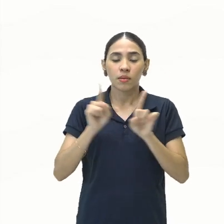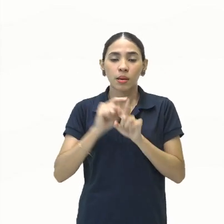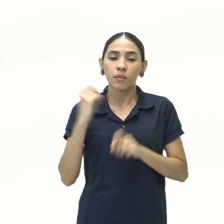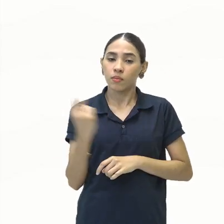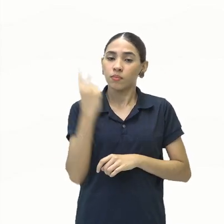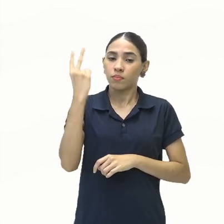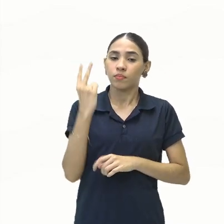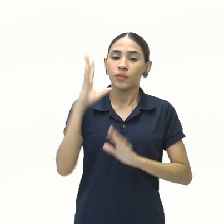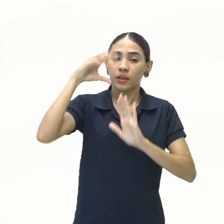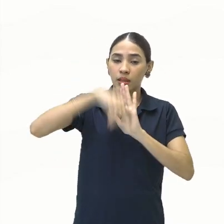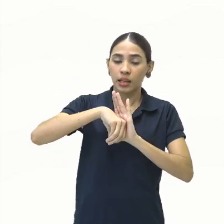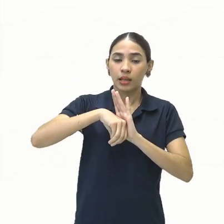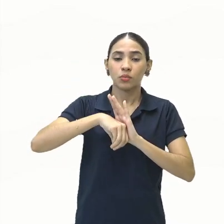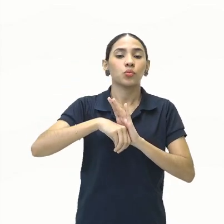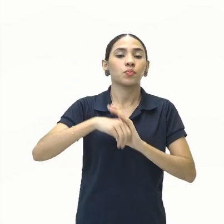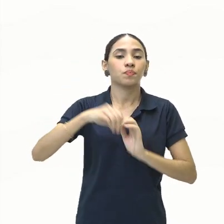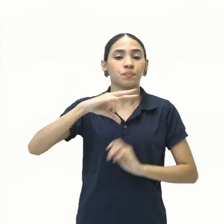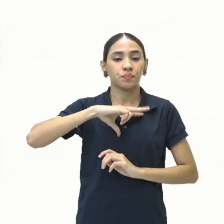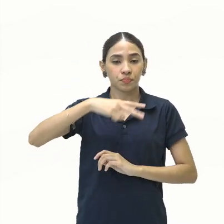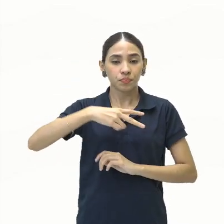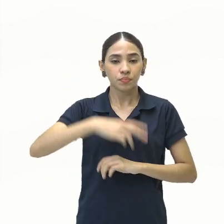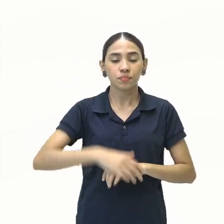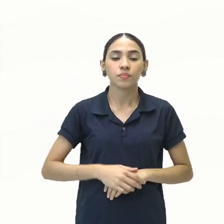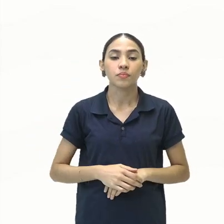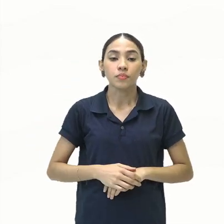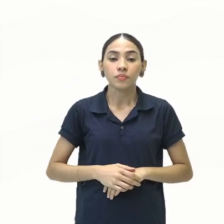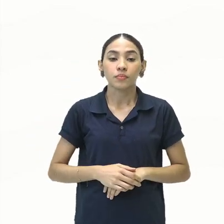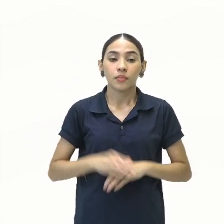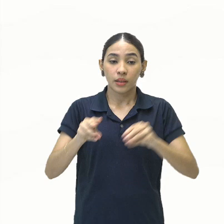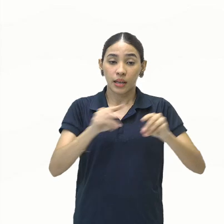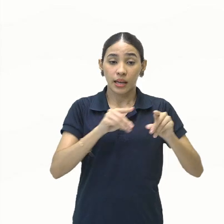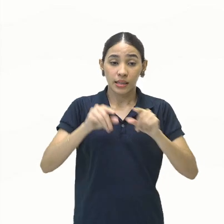dentro do continente europeu. A terra